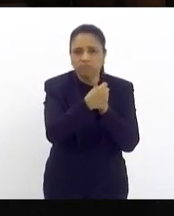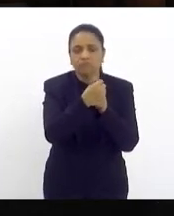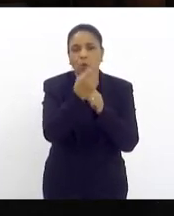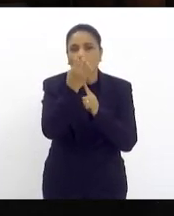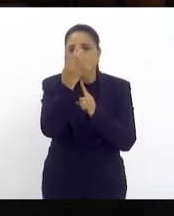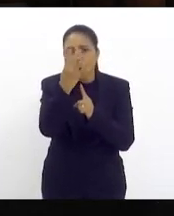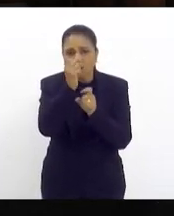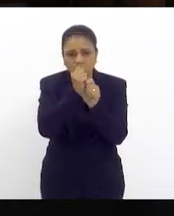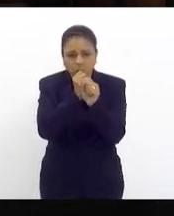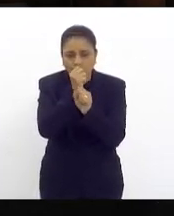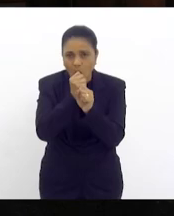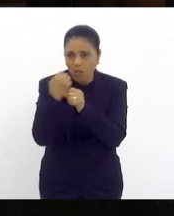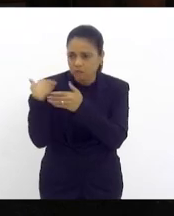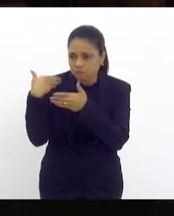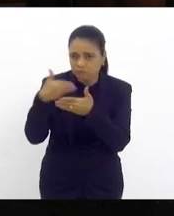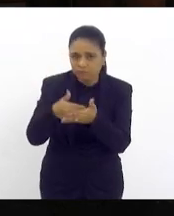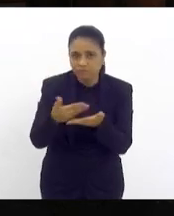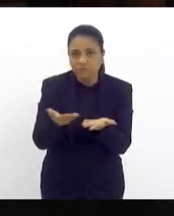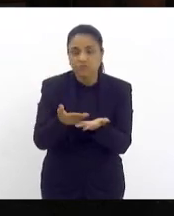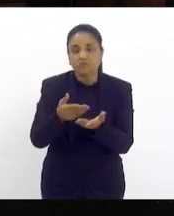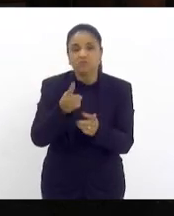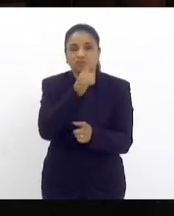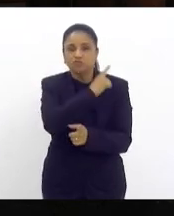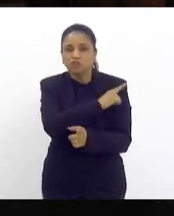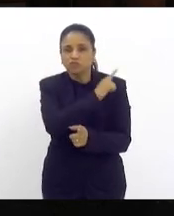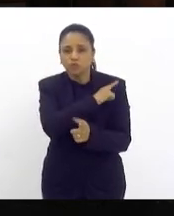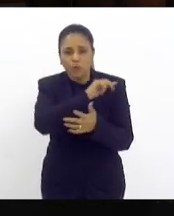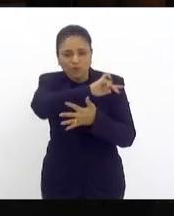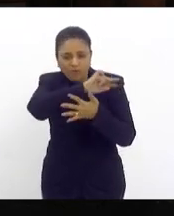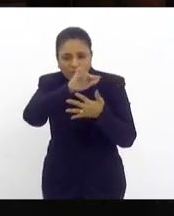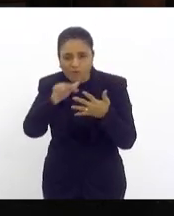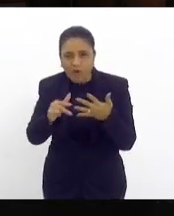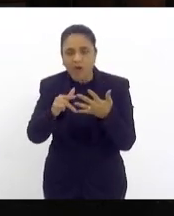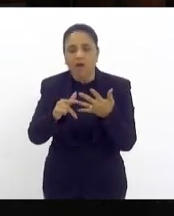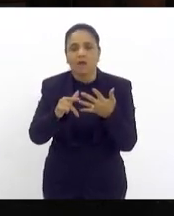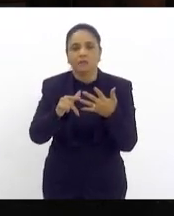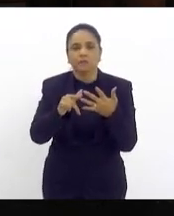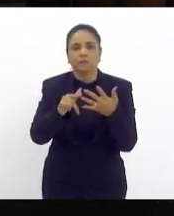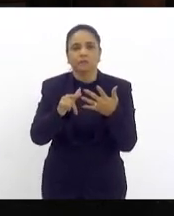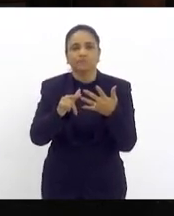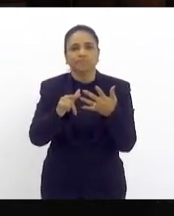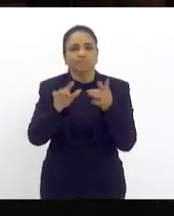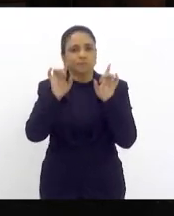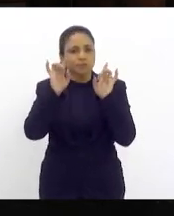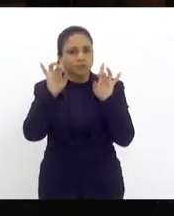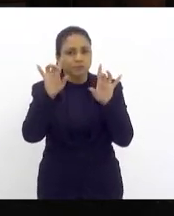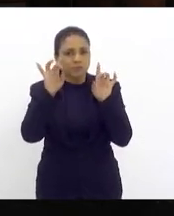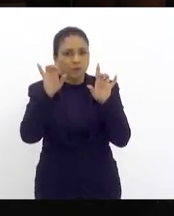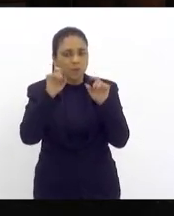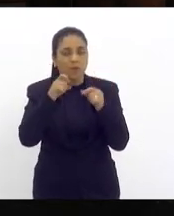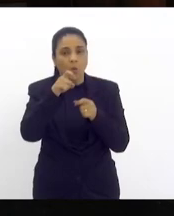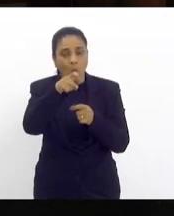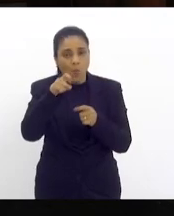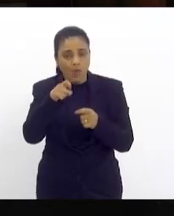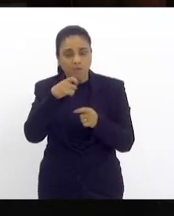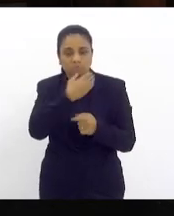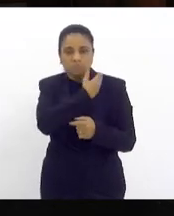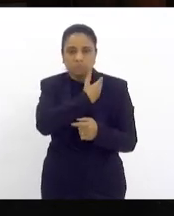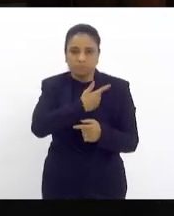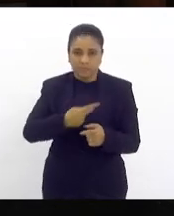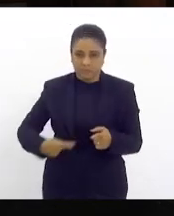quatro anos diversos gestores essencialmente especialmente o ex-presidente bolsonaro